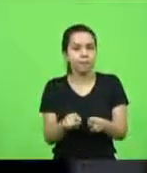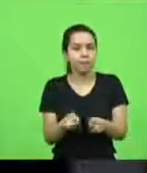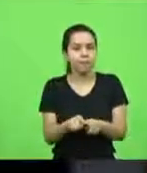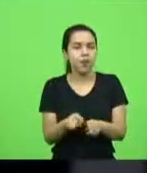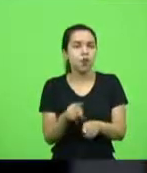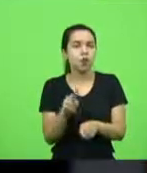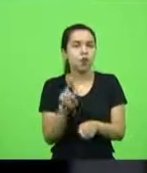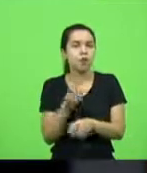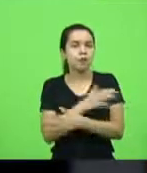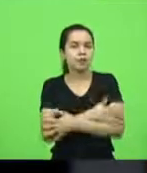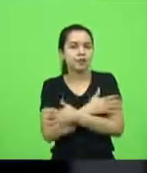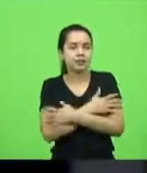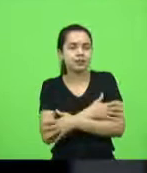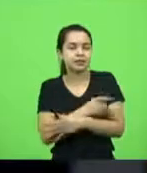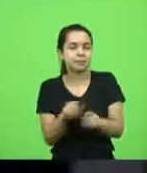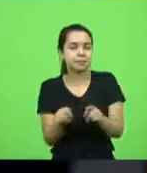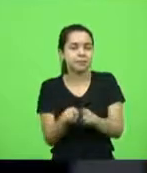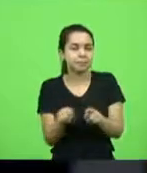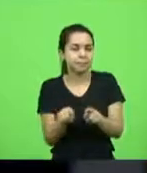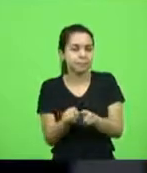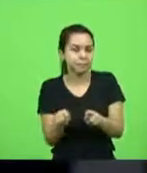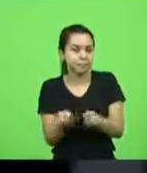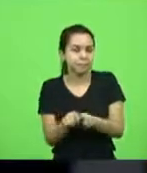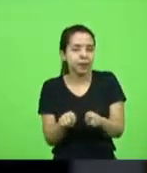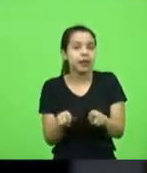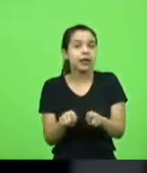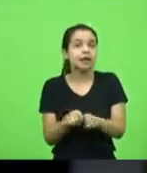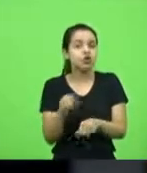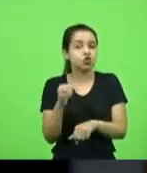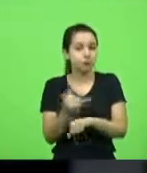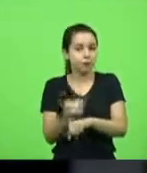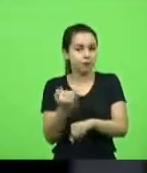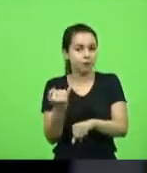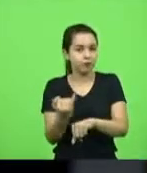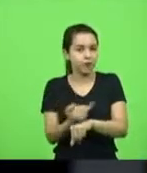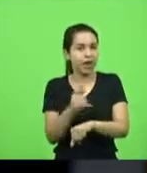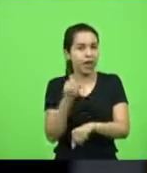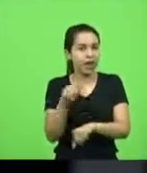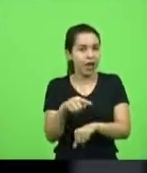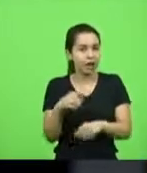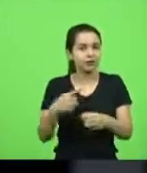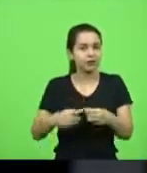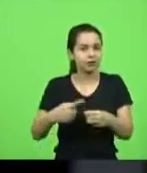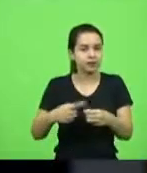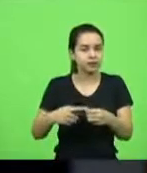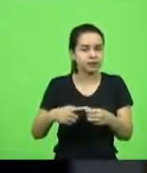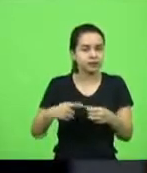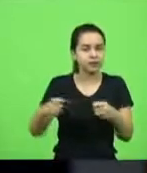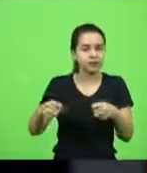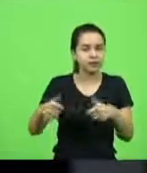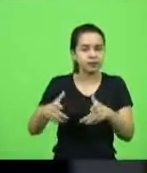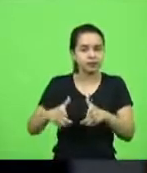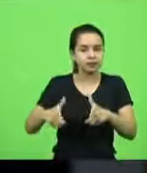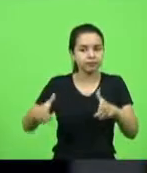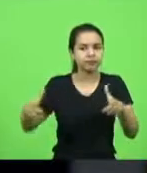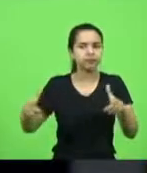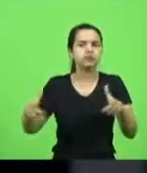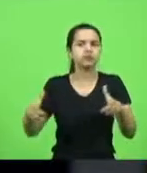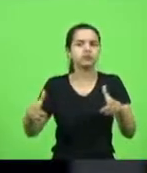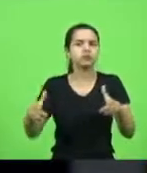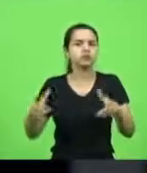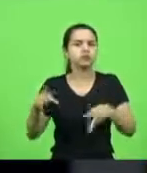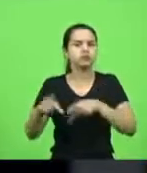Joinville Joinville que é uma cidade com potencial gigantesco O povo tá num